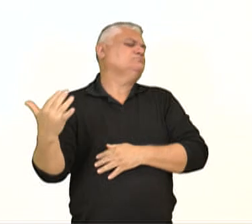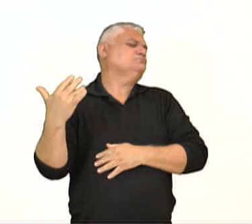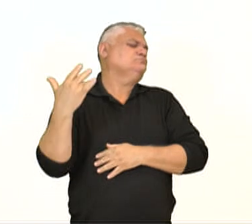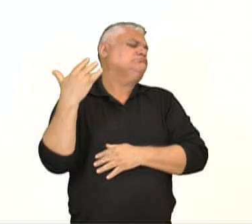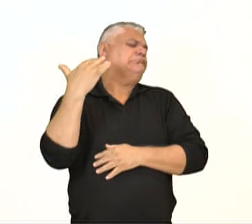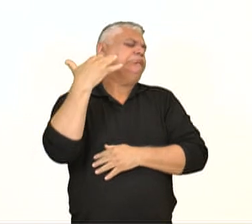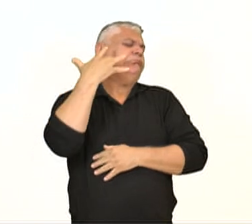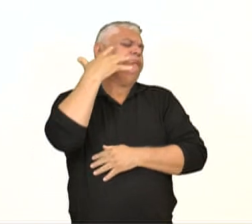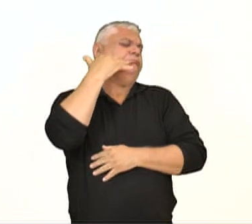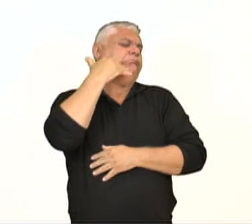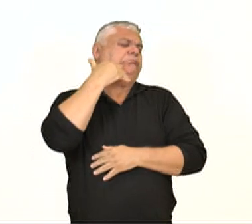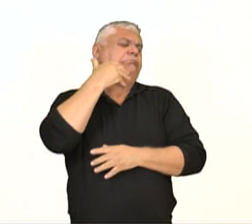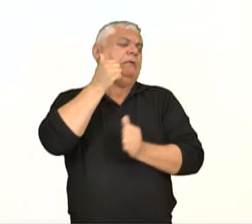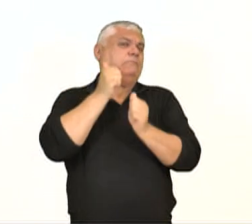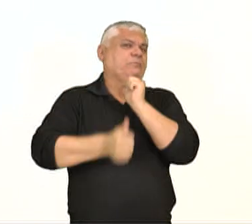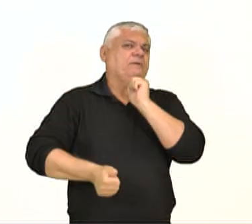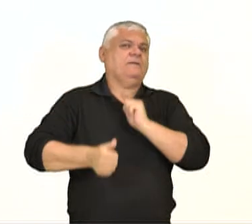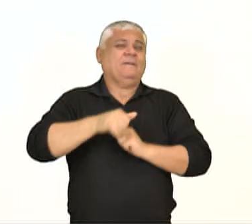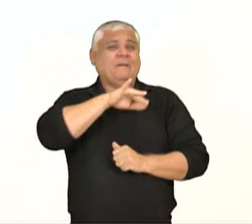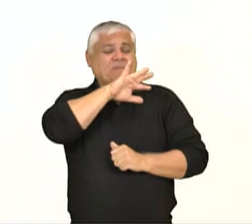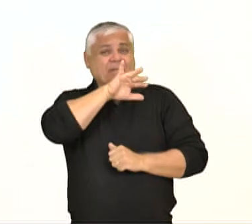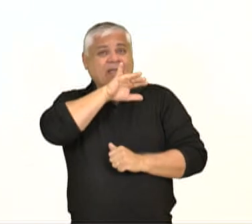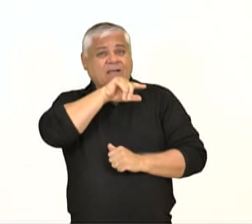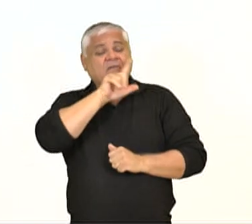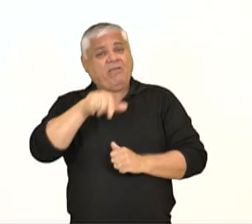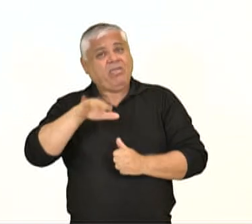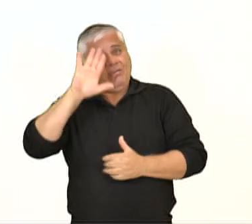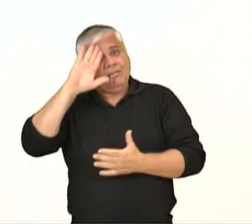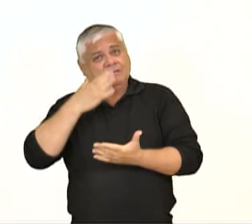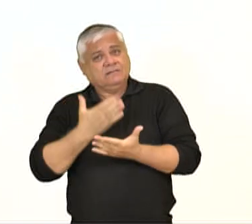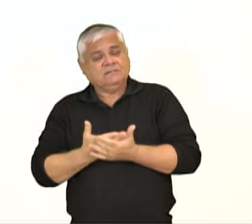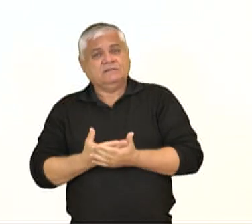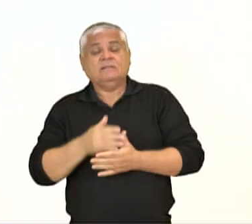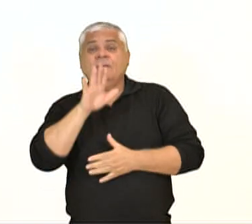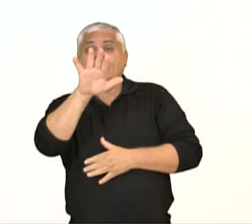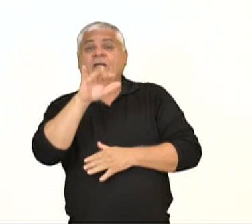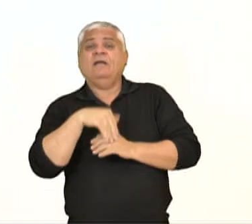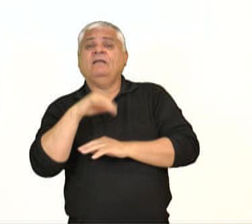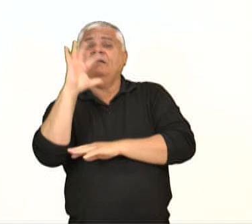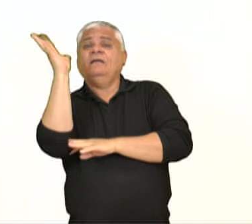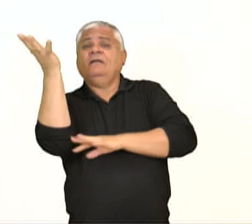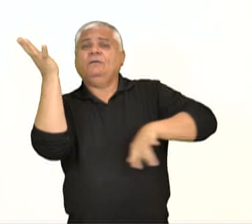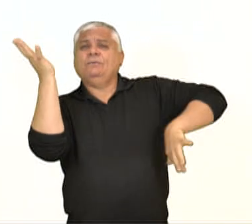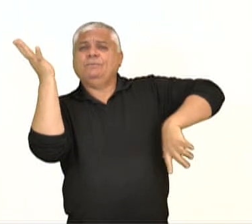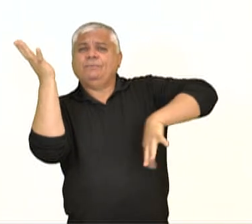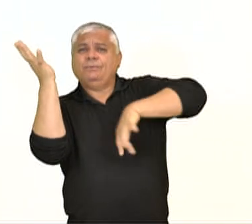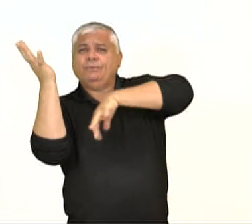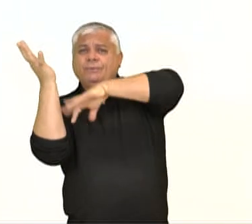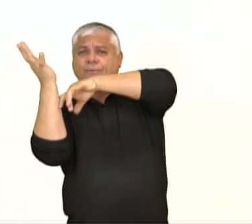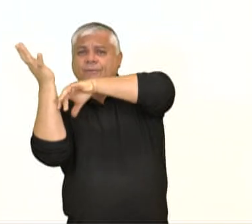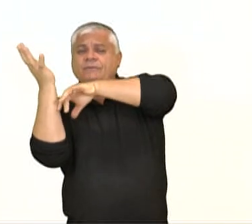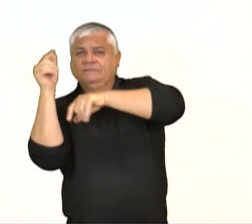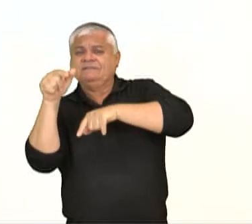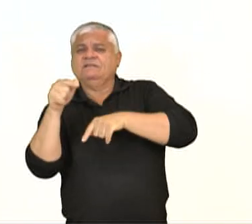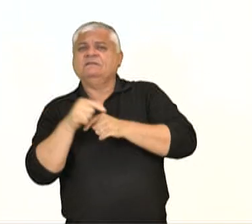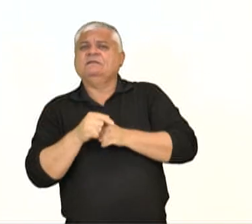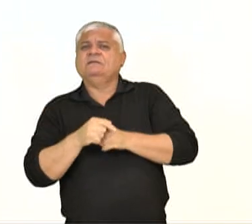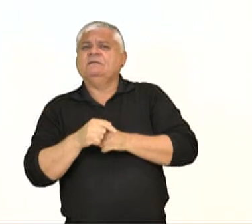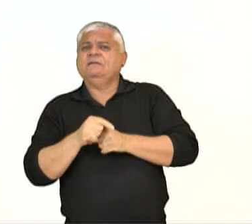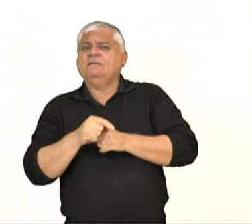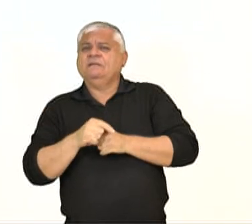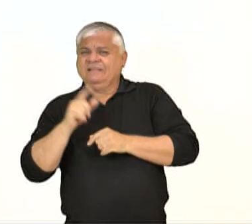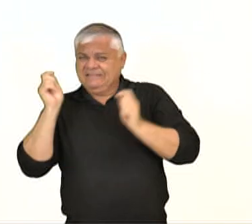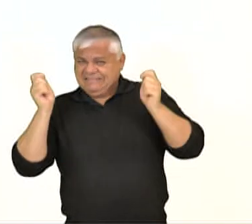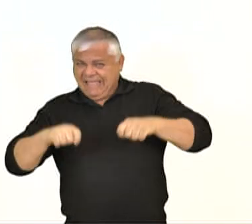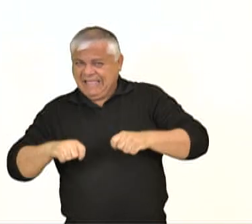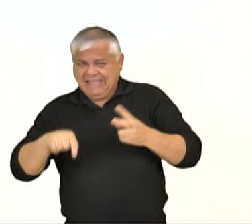mal. Considerando os processos de fotossíntese e da respiração celular na planta, eu quero que você responda uma pergunta aí. Qual desses